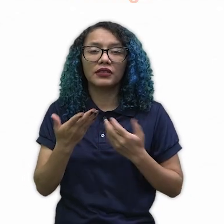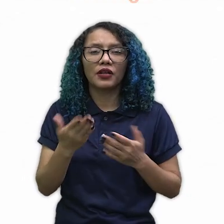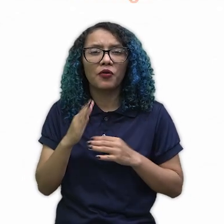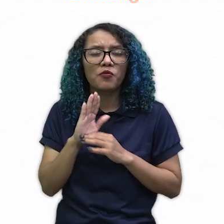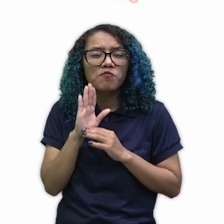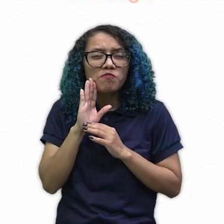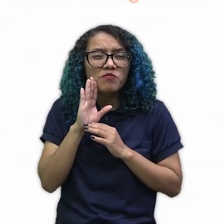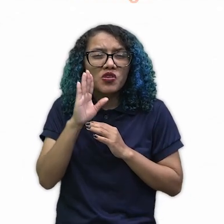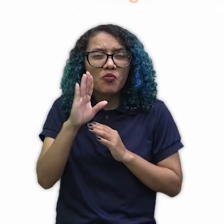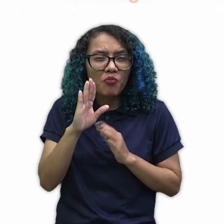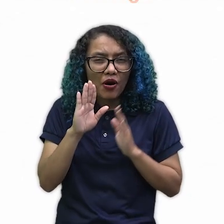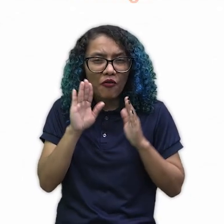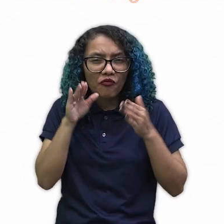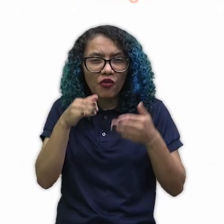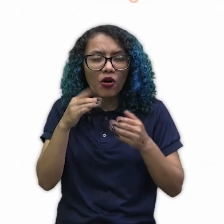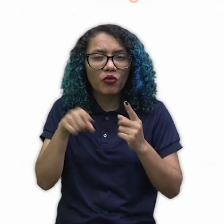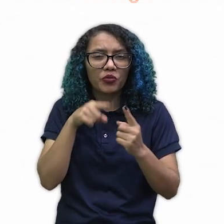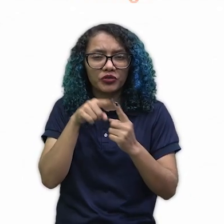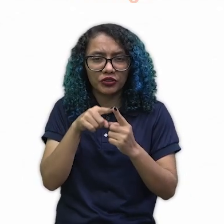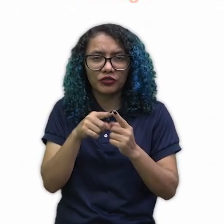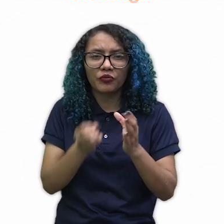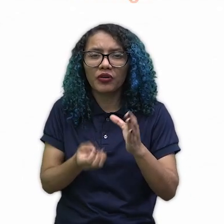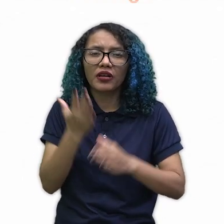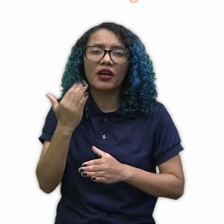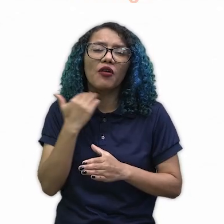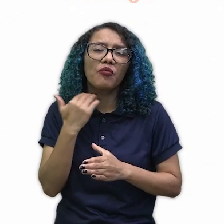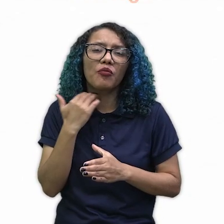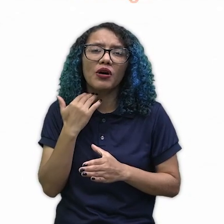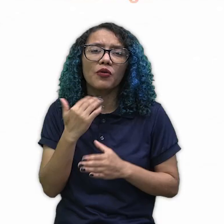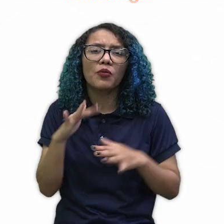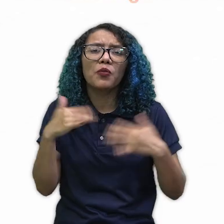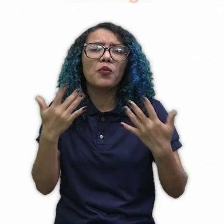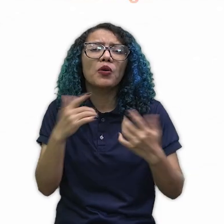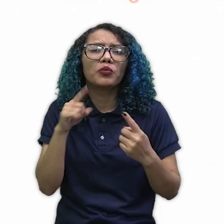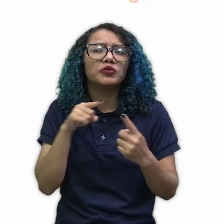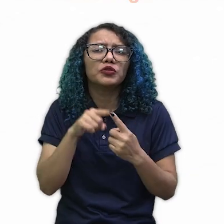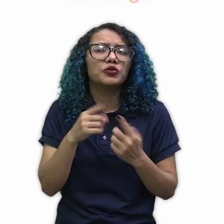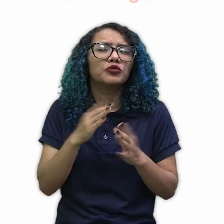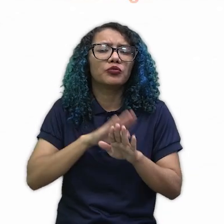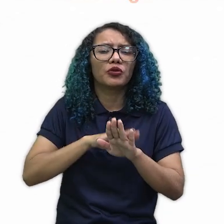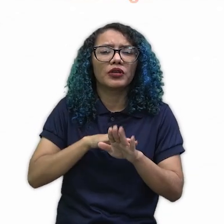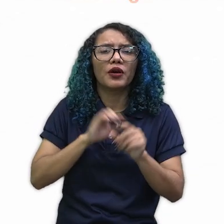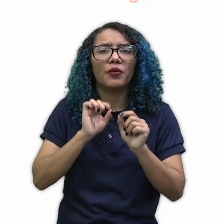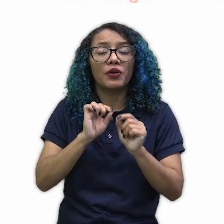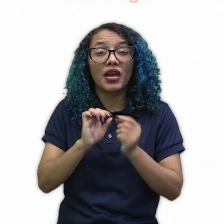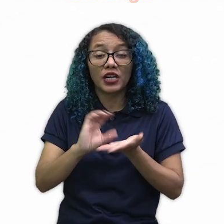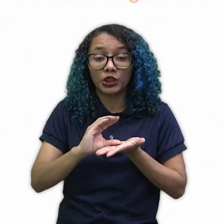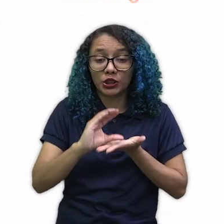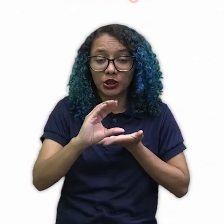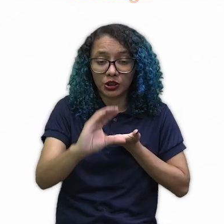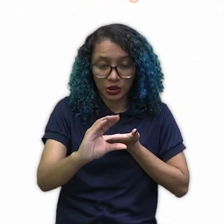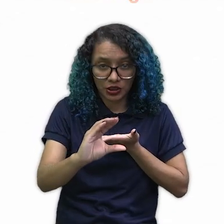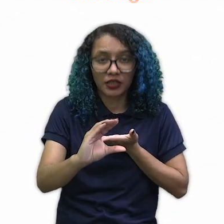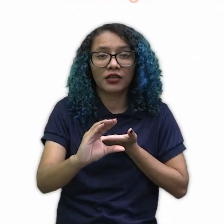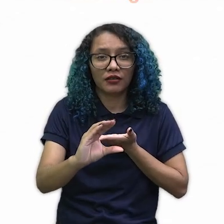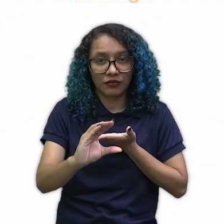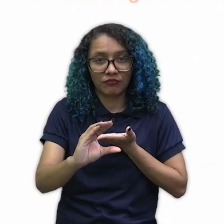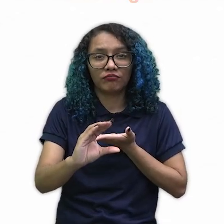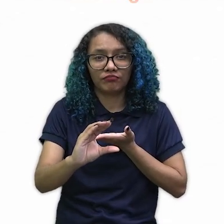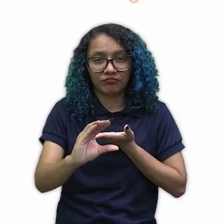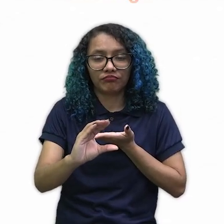para a criação desse banco, gente, foi de quê? Mobilizar recursos, dinheiro, né? Destinados